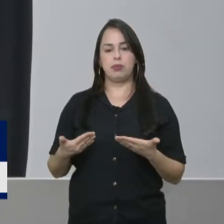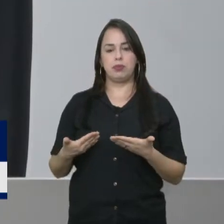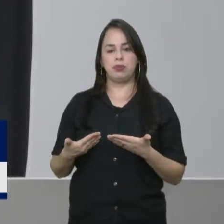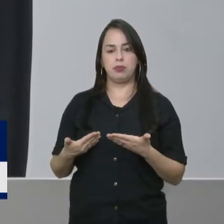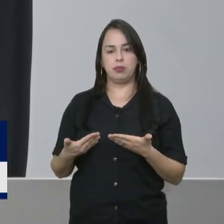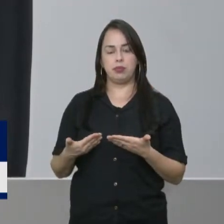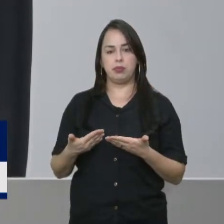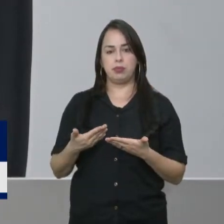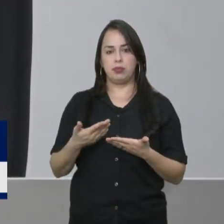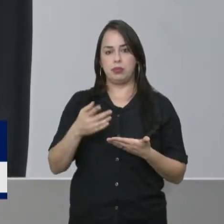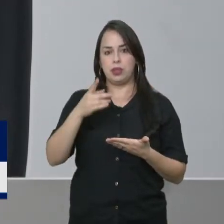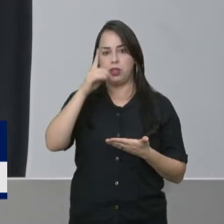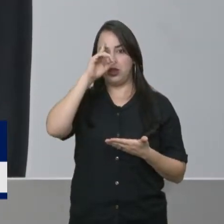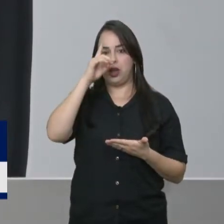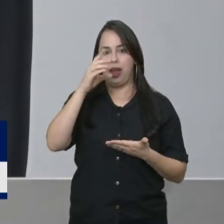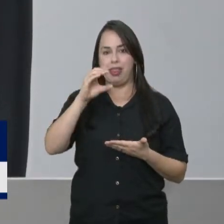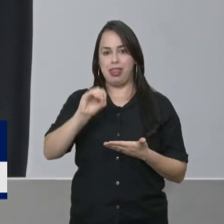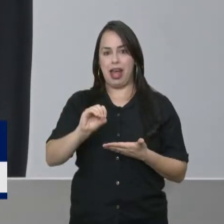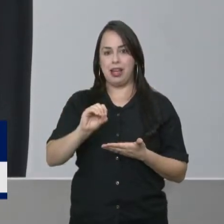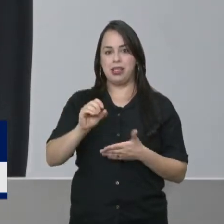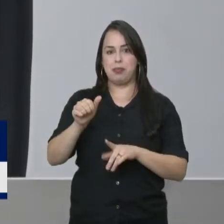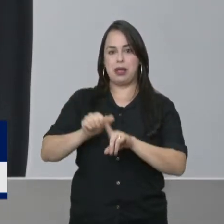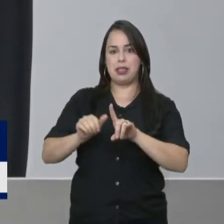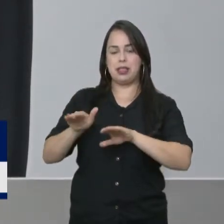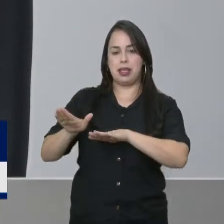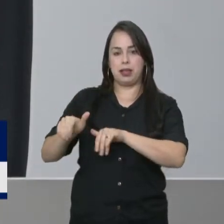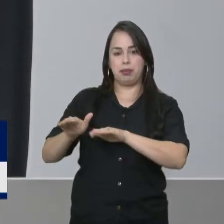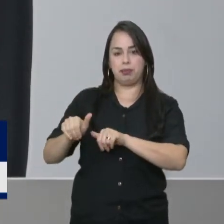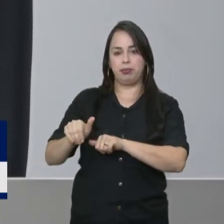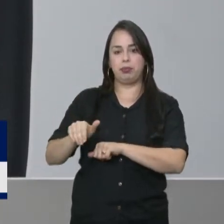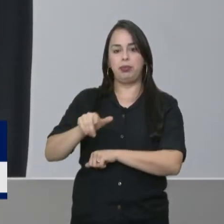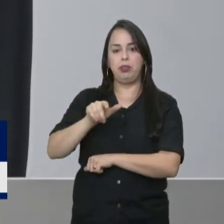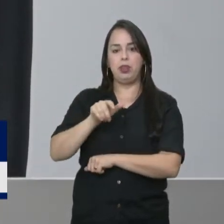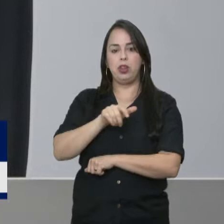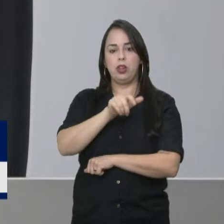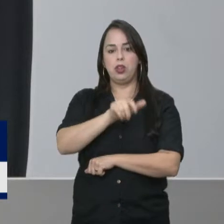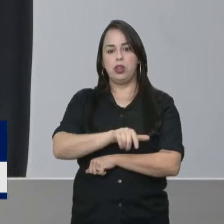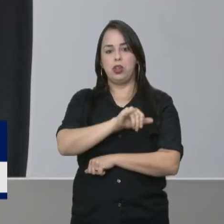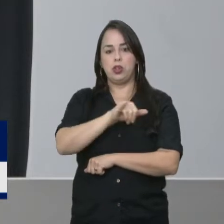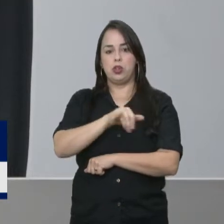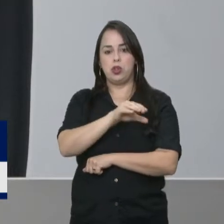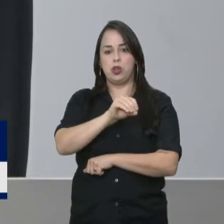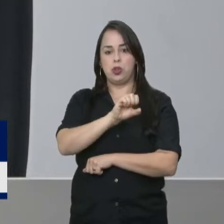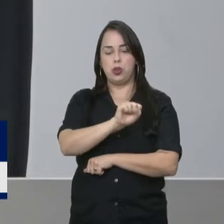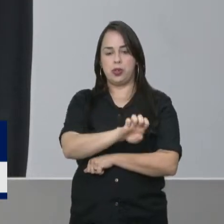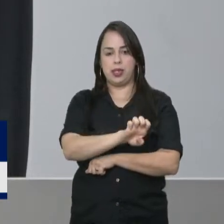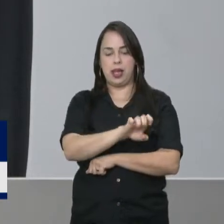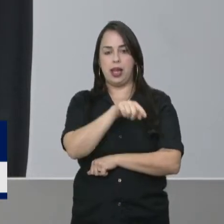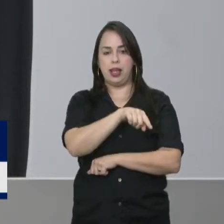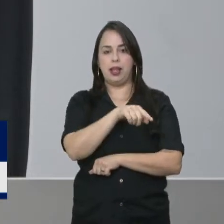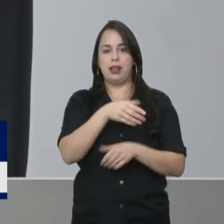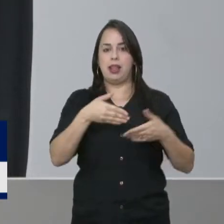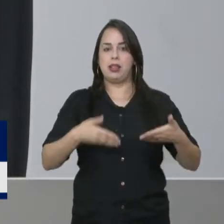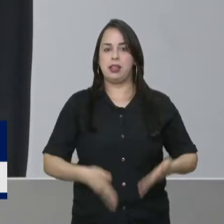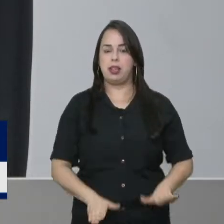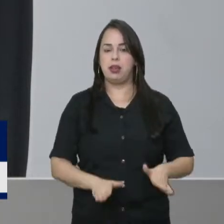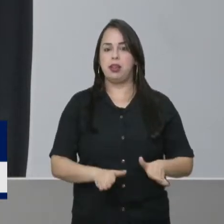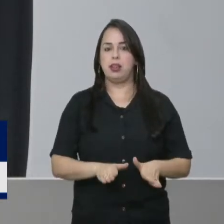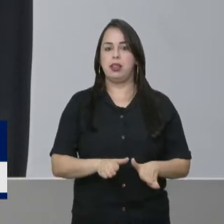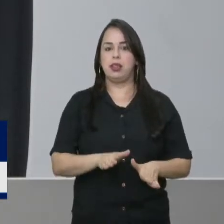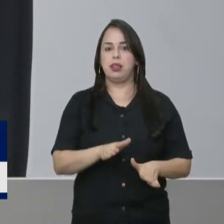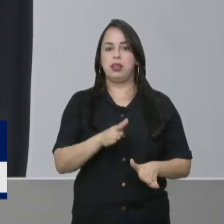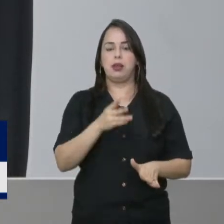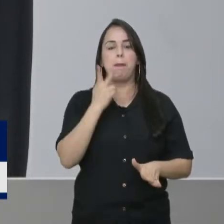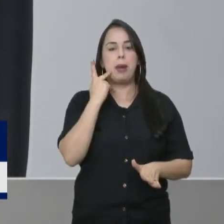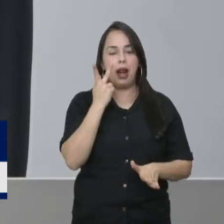no dia 10 de setembro, né? José Conceição Nascimento, nascido no estado de Sergipe,